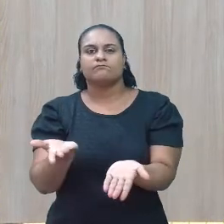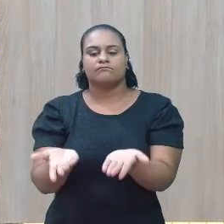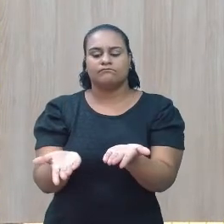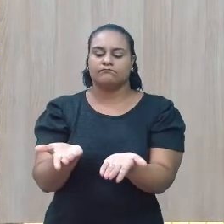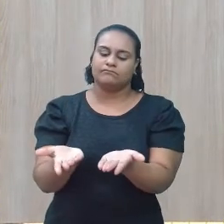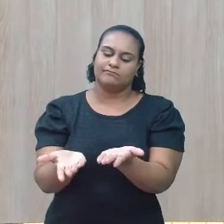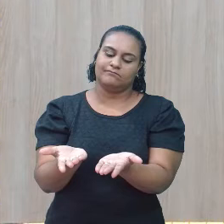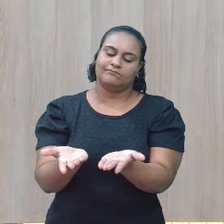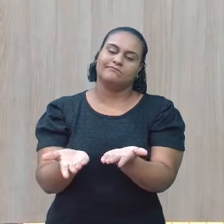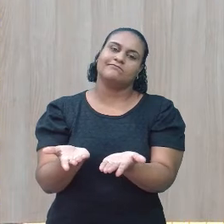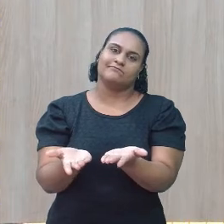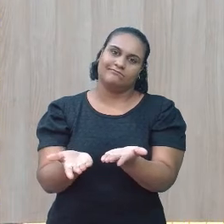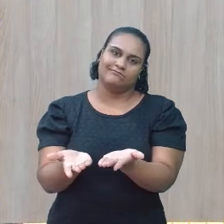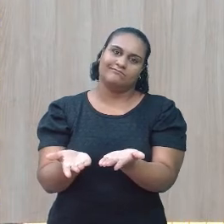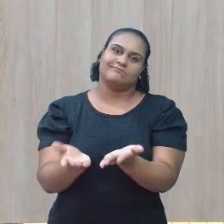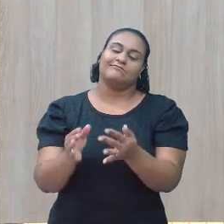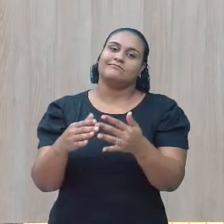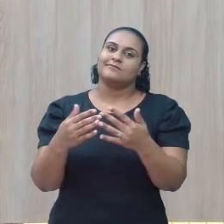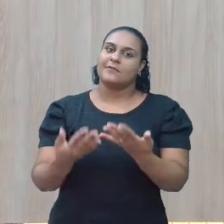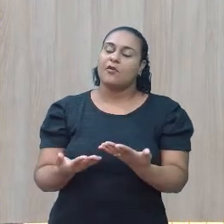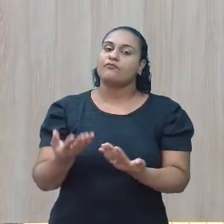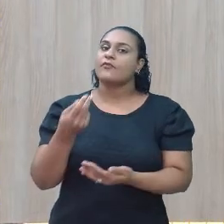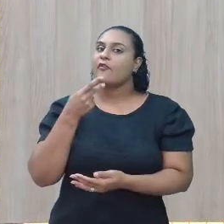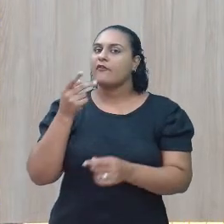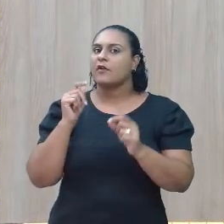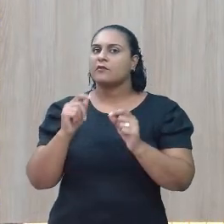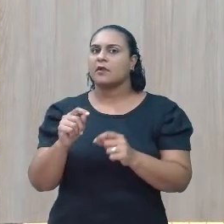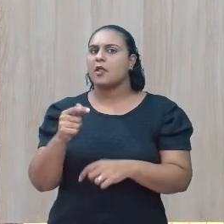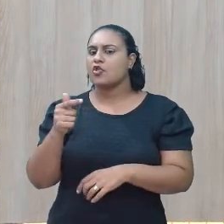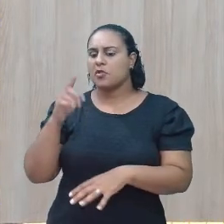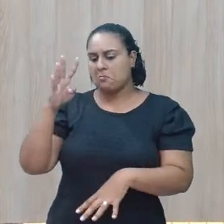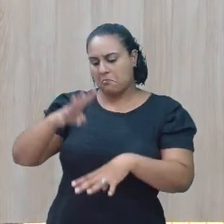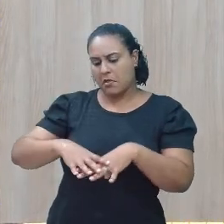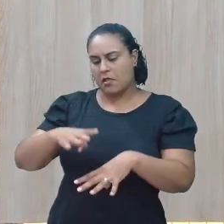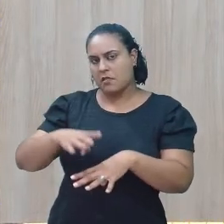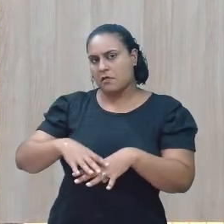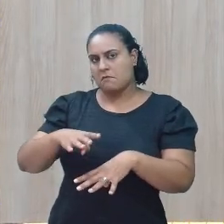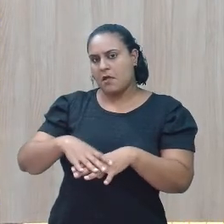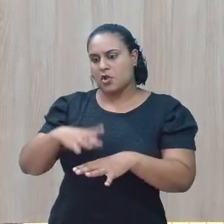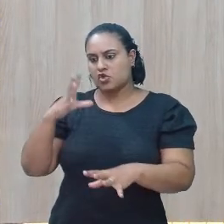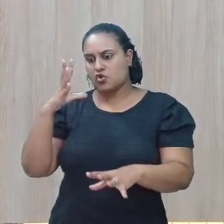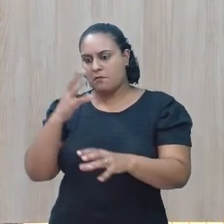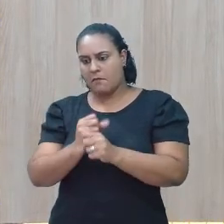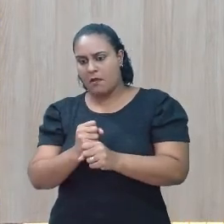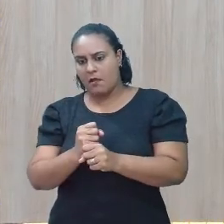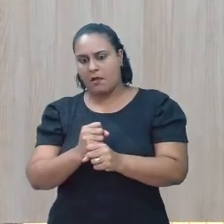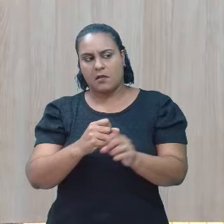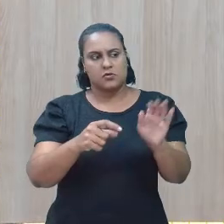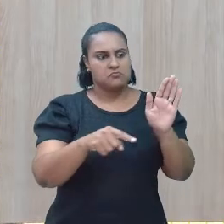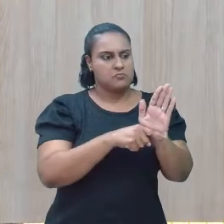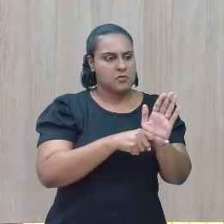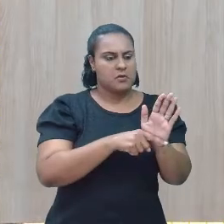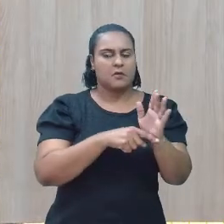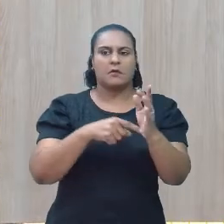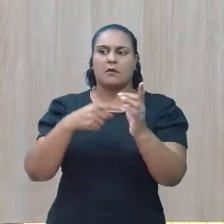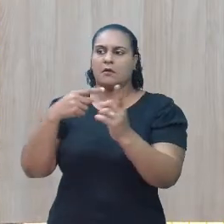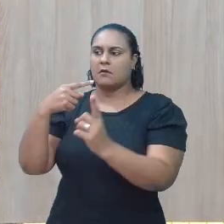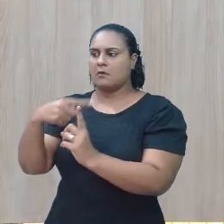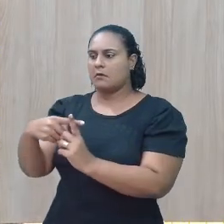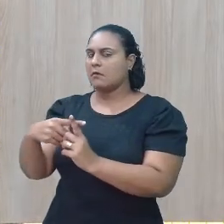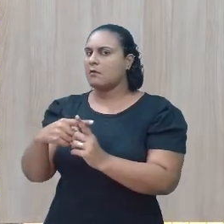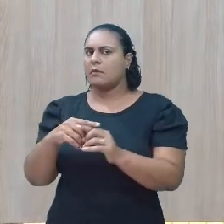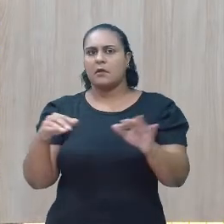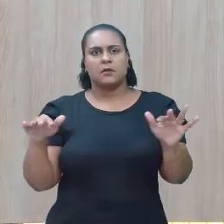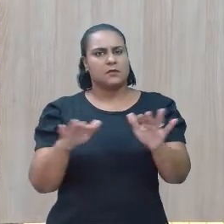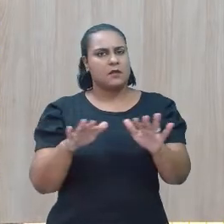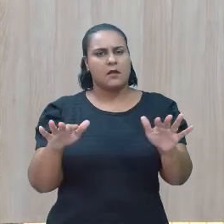certo? Como eu costumo dizer, não existe matematicamente somar, passar subtraindo, multiplicar, passar dividindo.